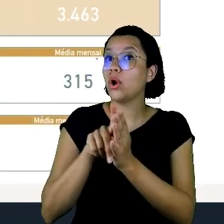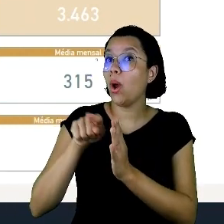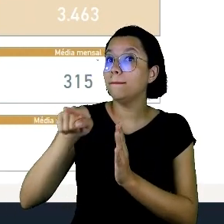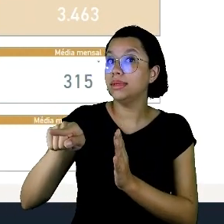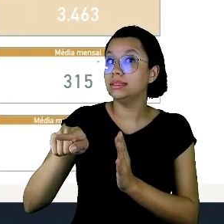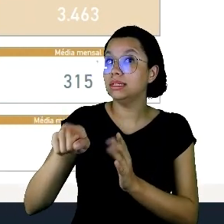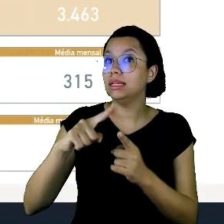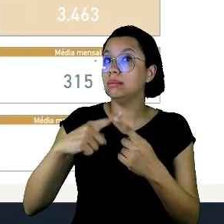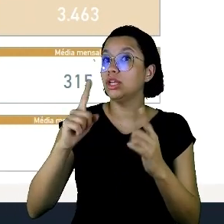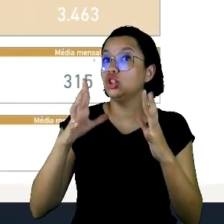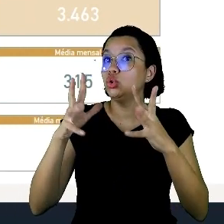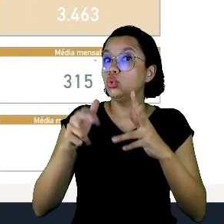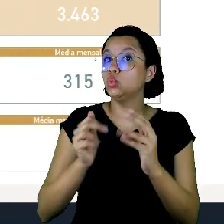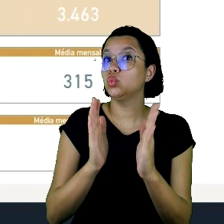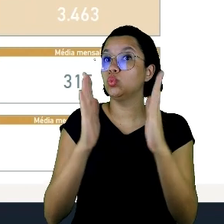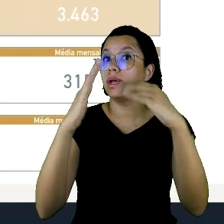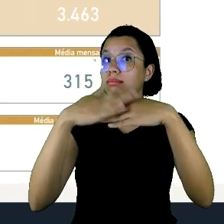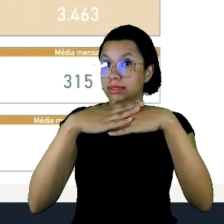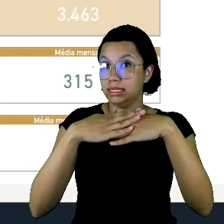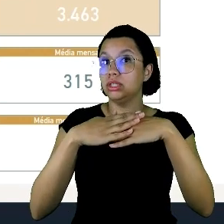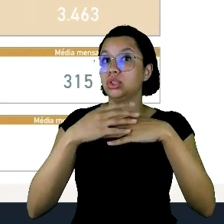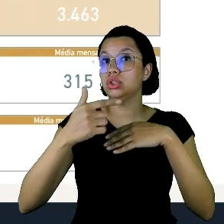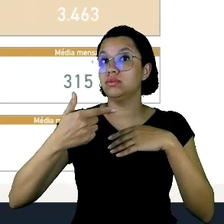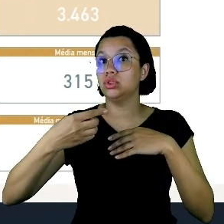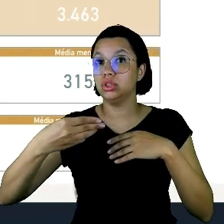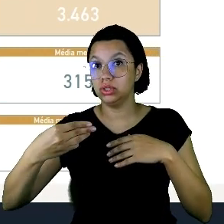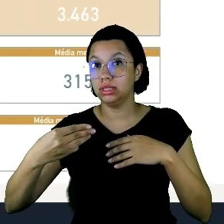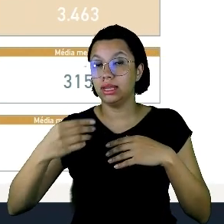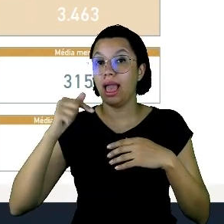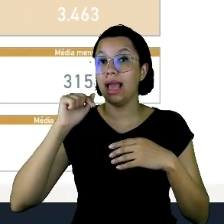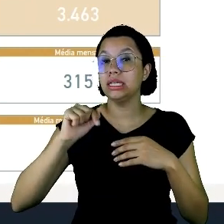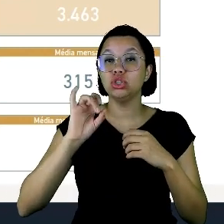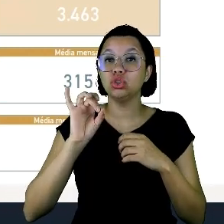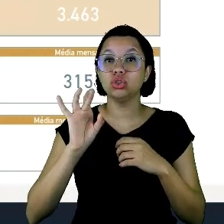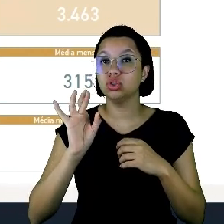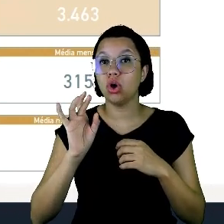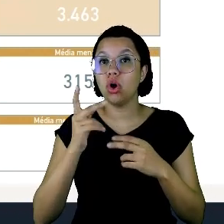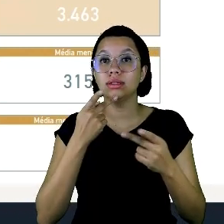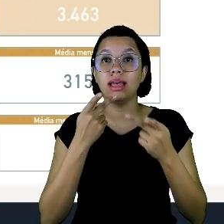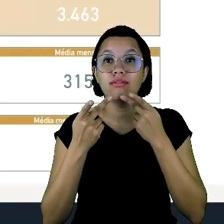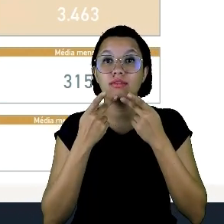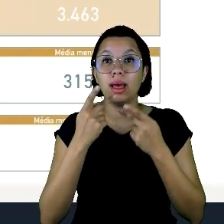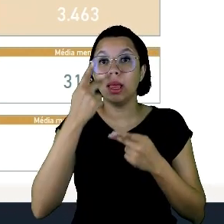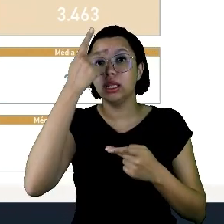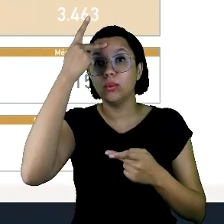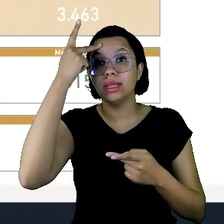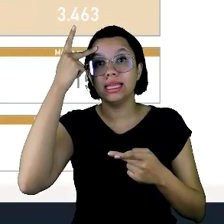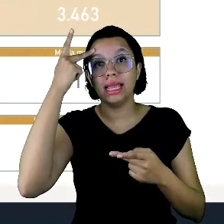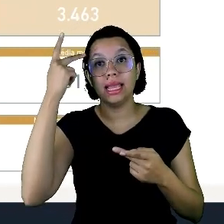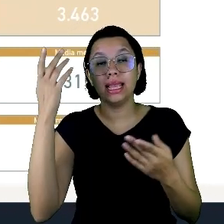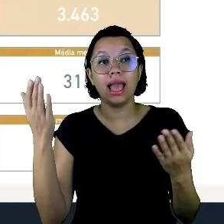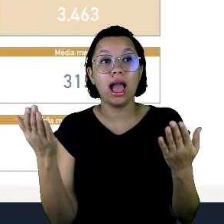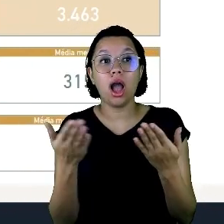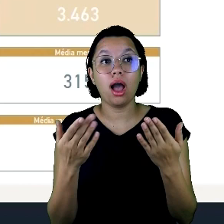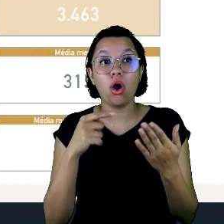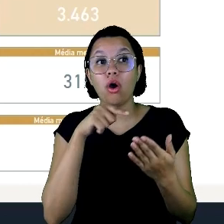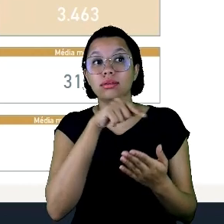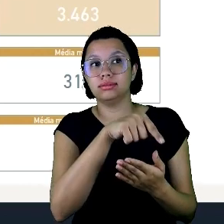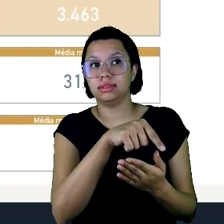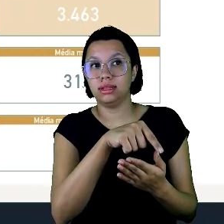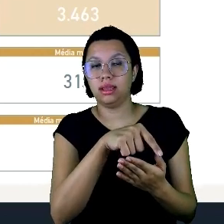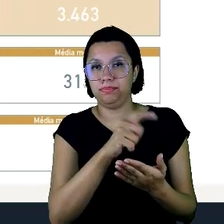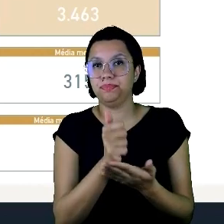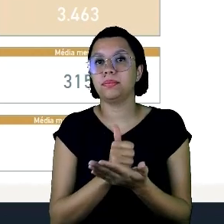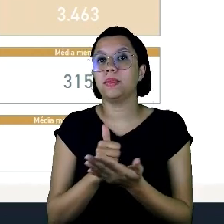é desta unidade gabinete 23. Aqui é só o descritivo de quem está nesse gabinete no momento,